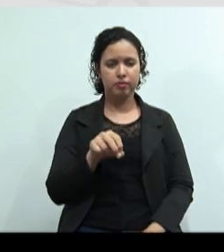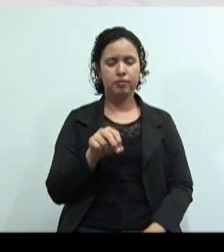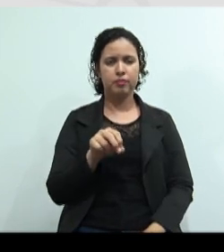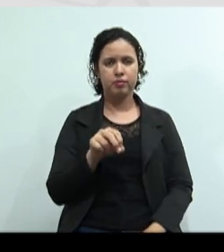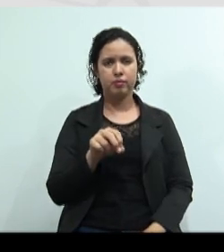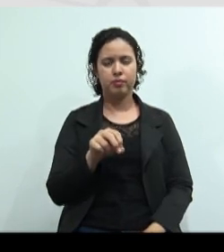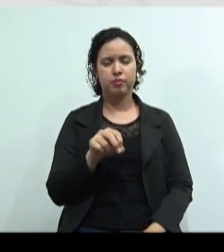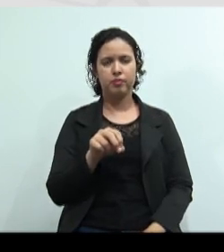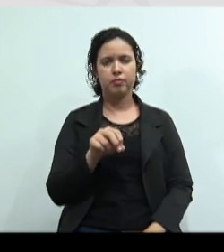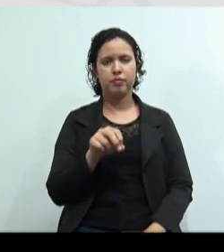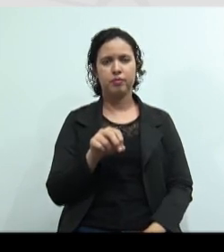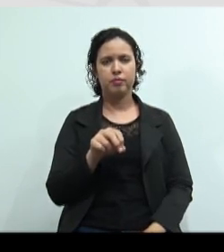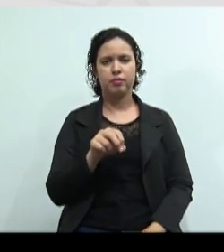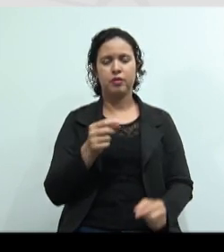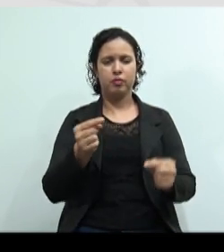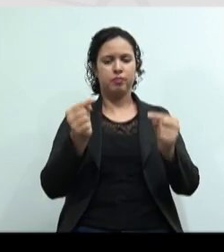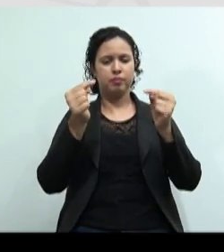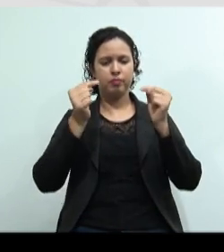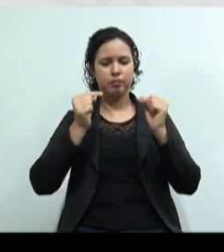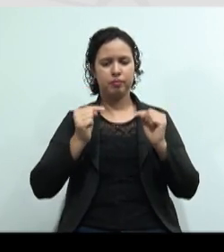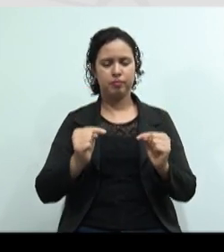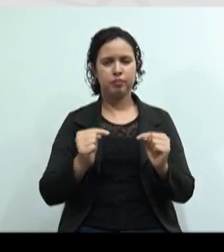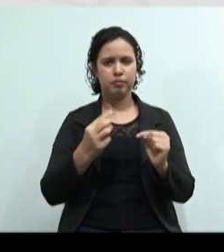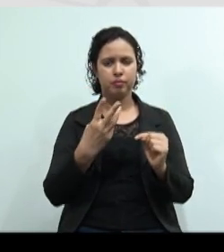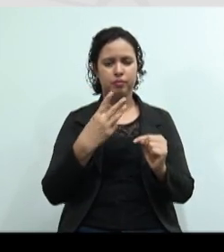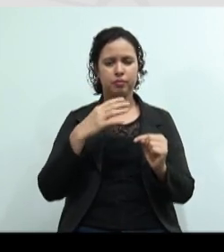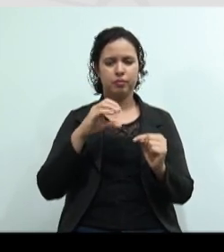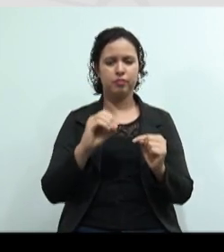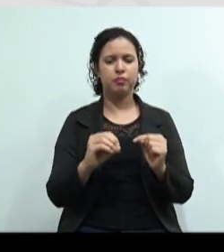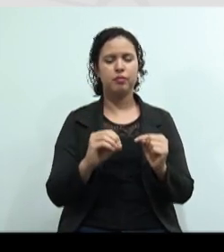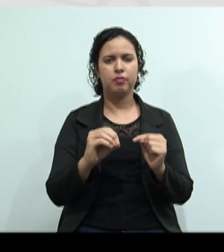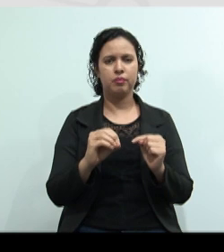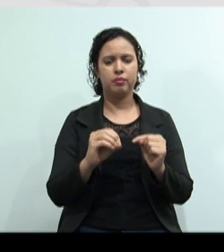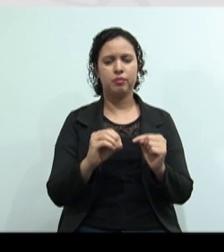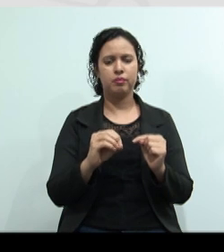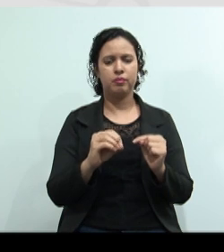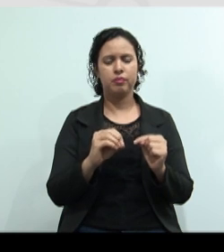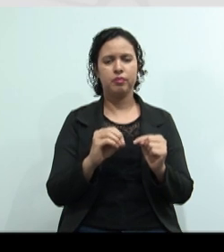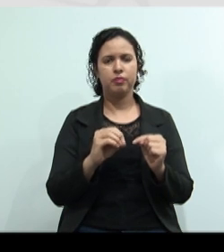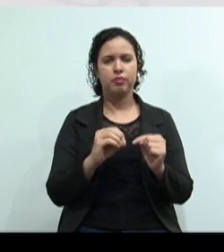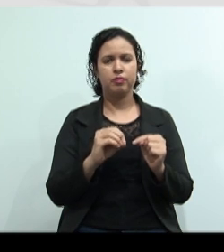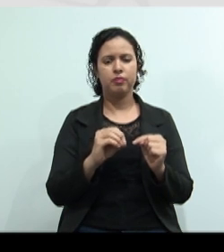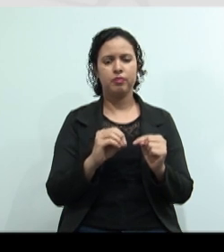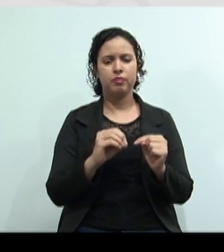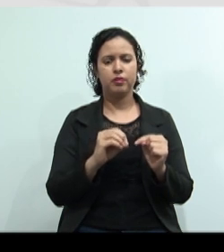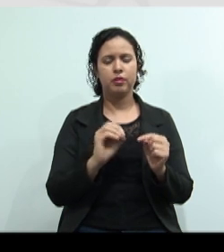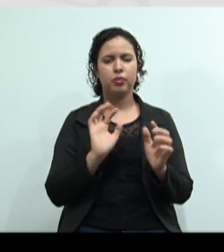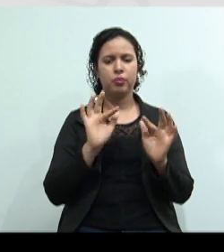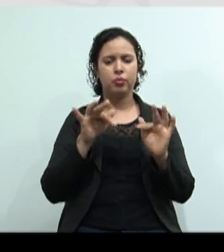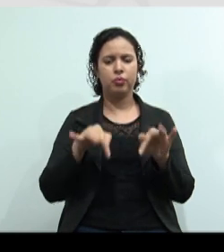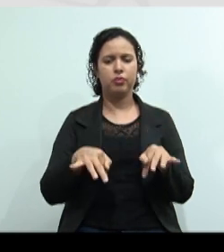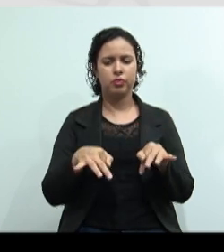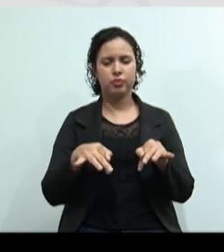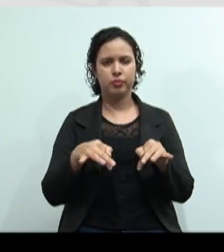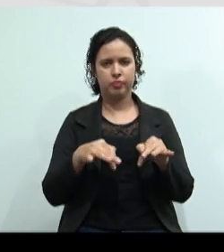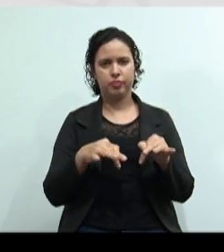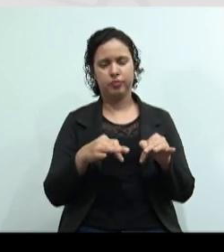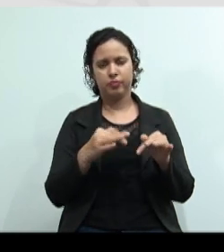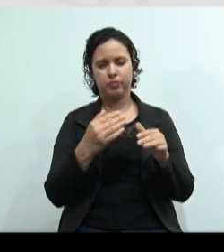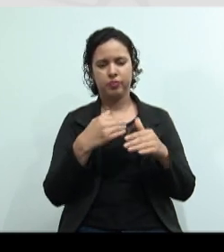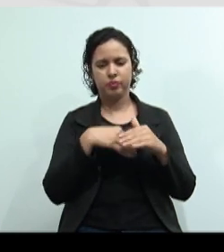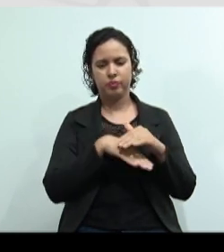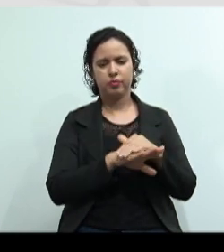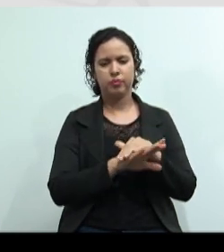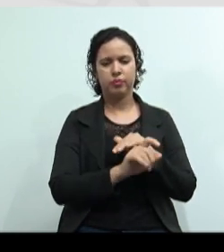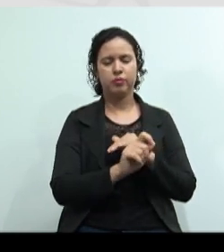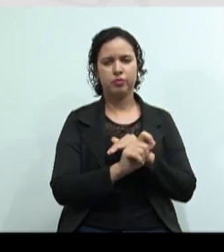foram 50. Então, eu baixo primeiro os 30. E desses aqui, que foi o último que entrou,